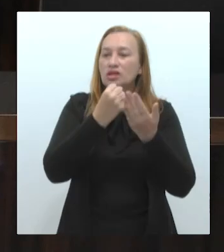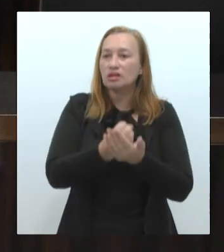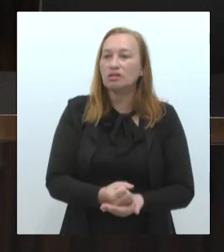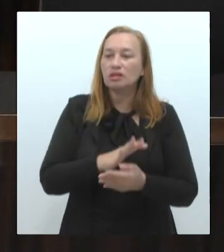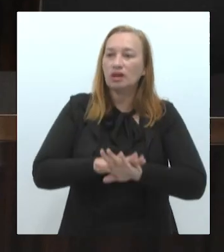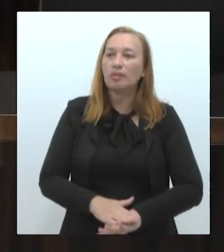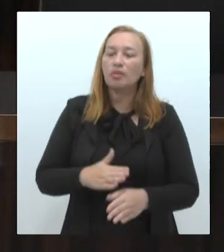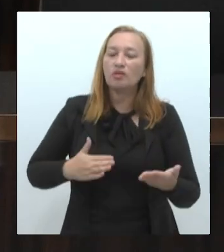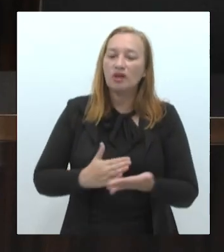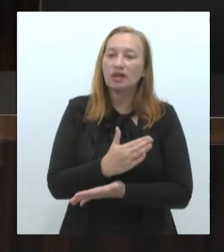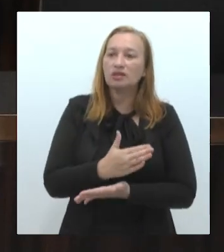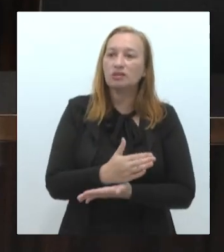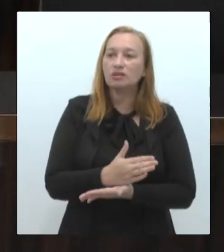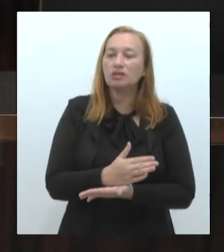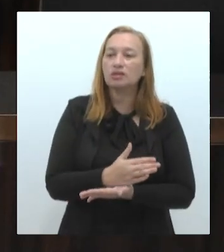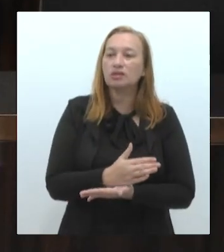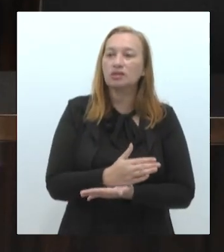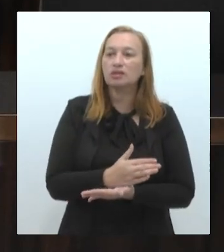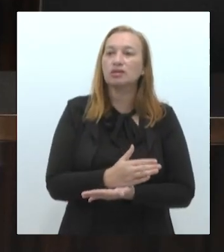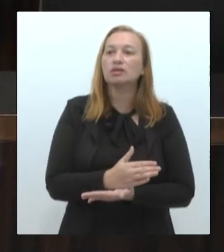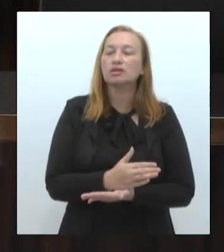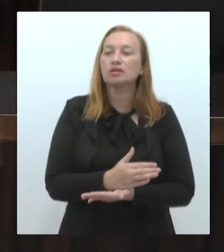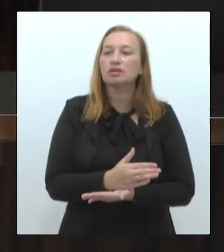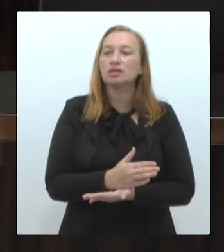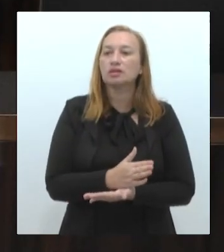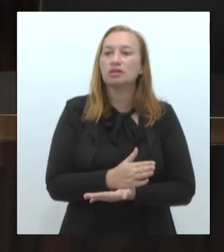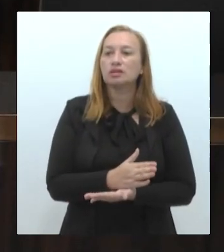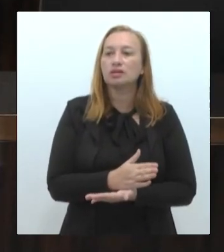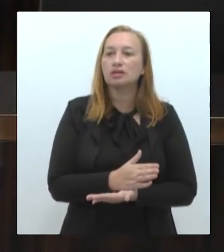estão. Aprovado. Vai.